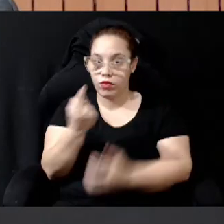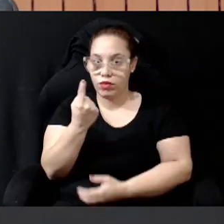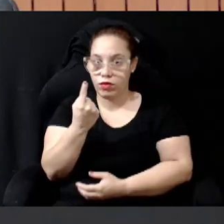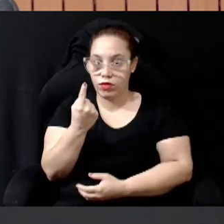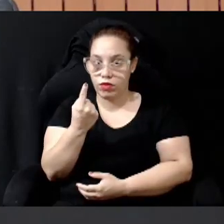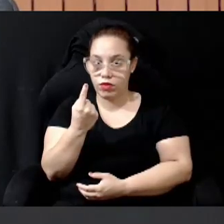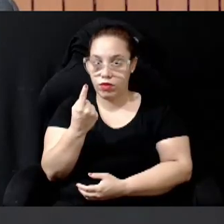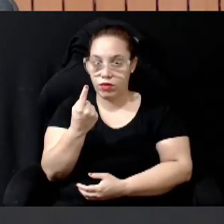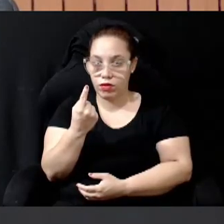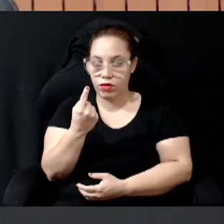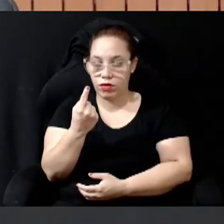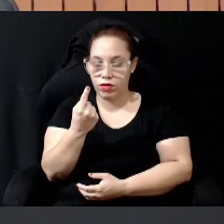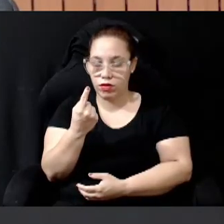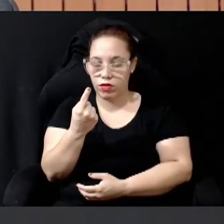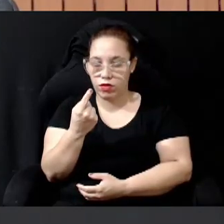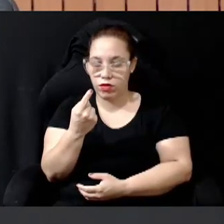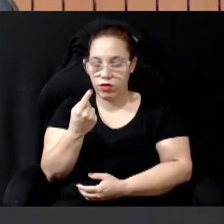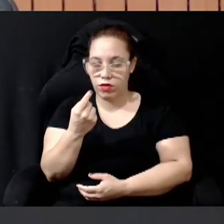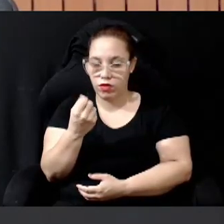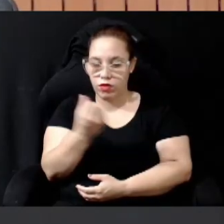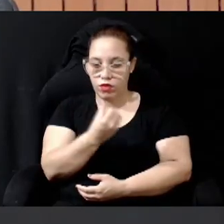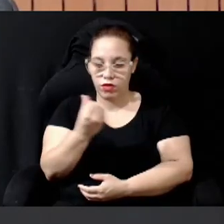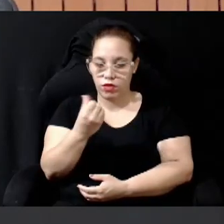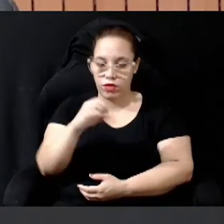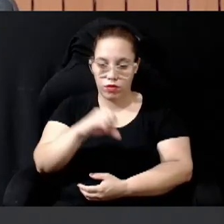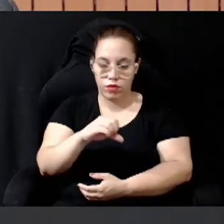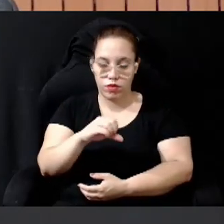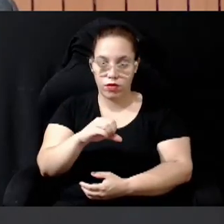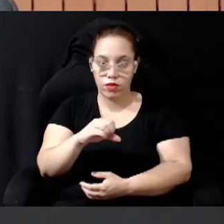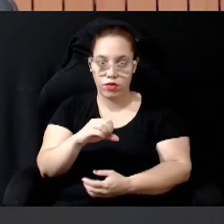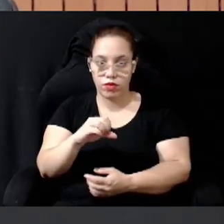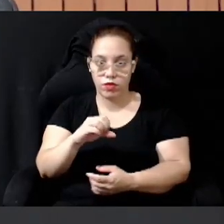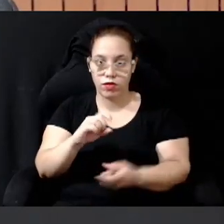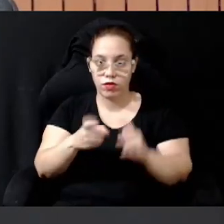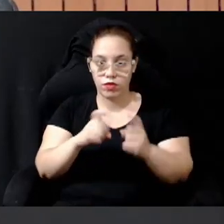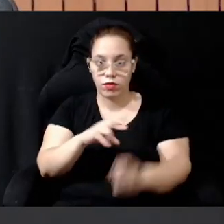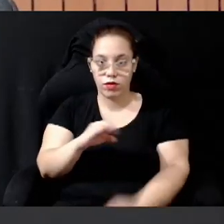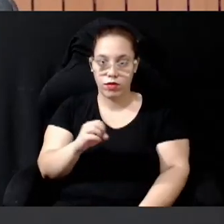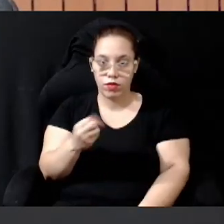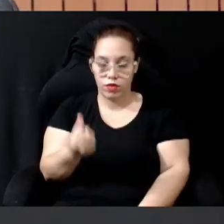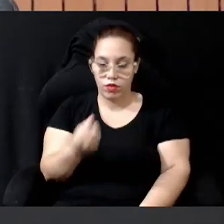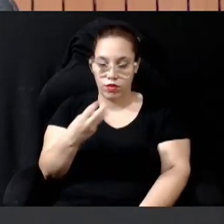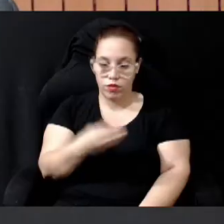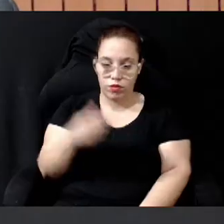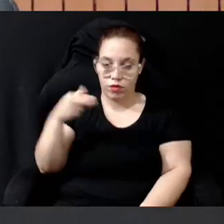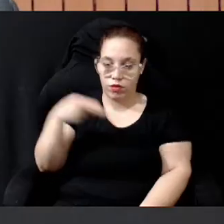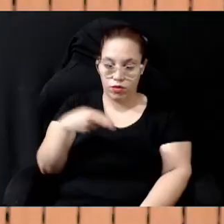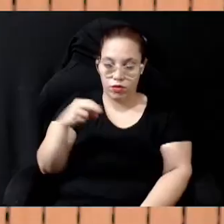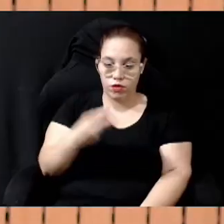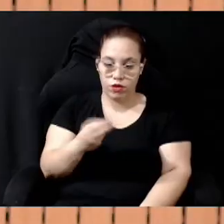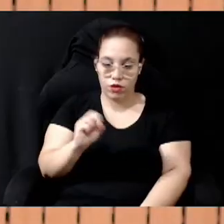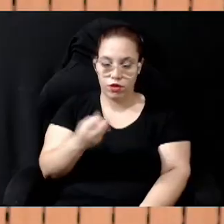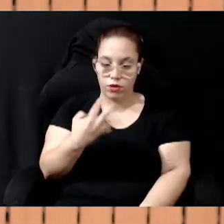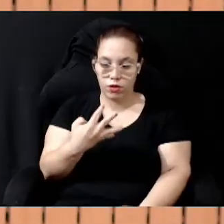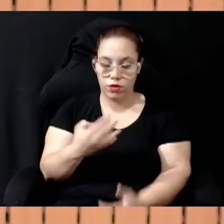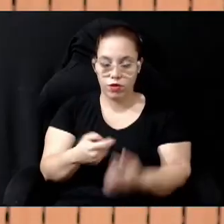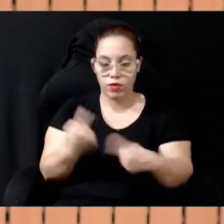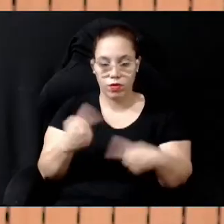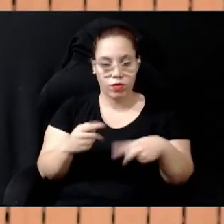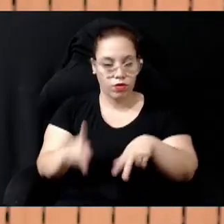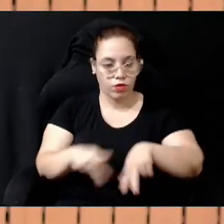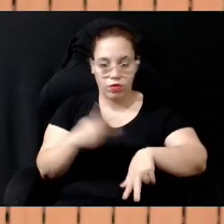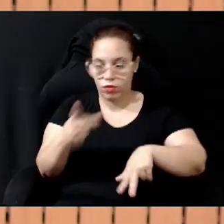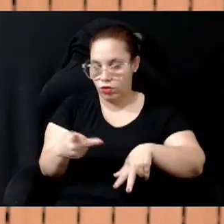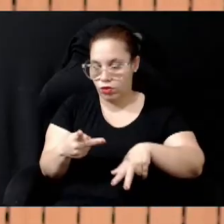da 69ª reunião ordinária a ser realizada no dia 13 de novembro de 2024. Em discussão, não havendo vereador a discutir,